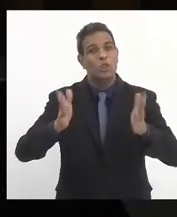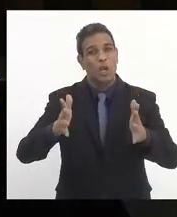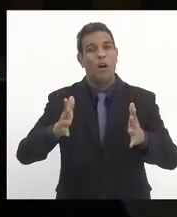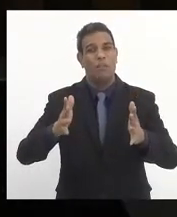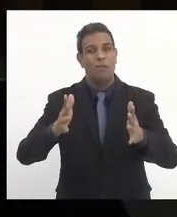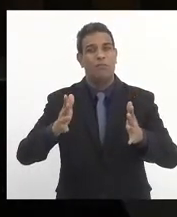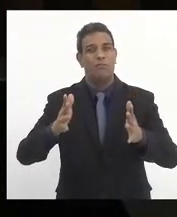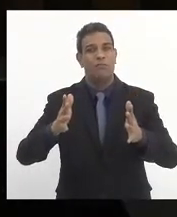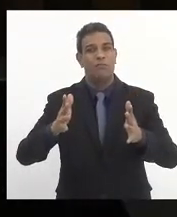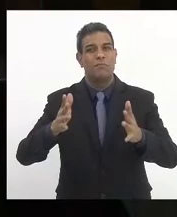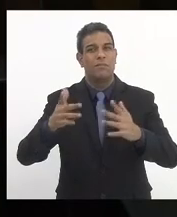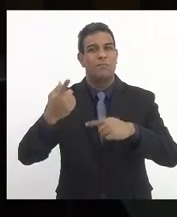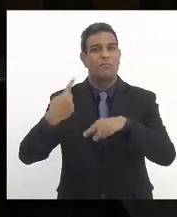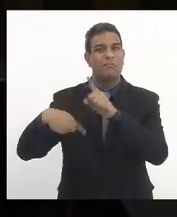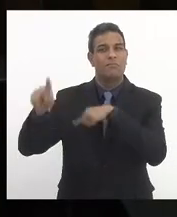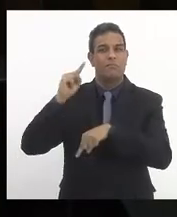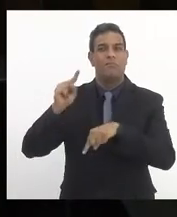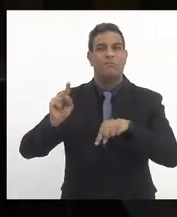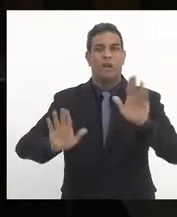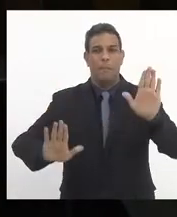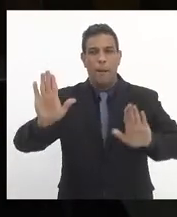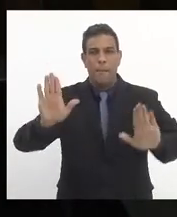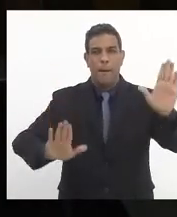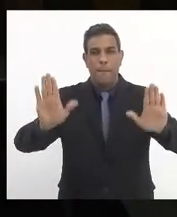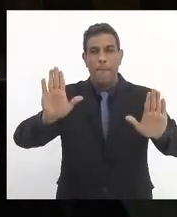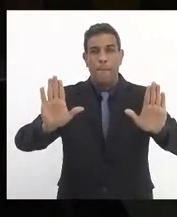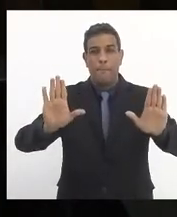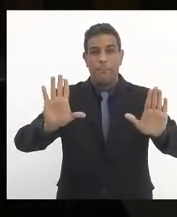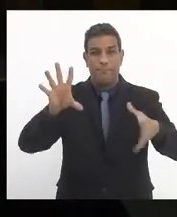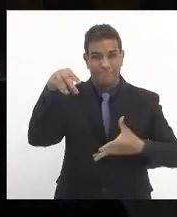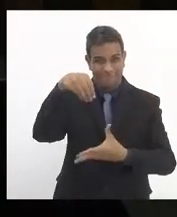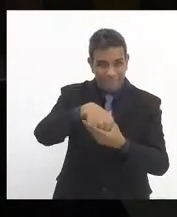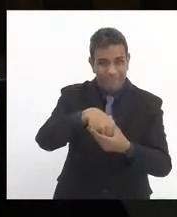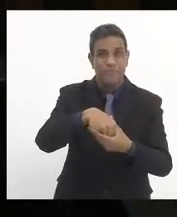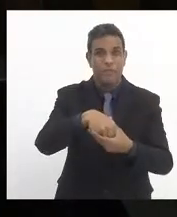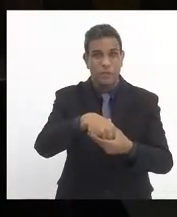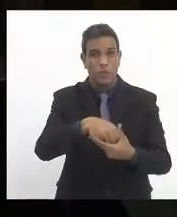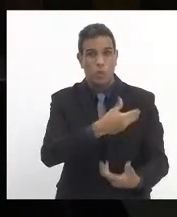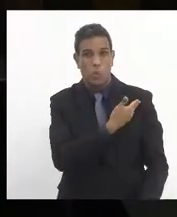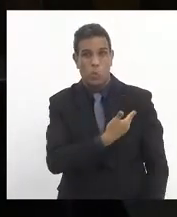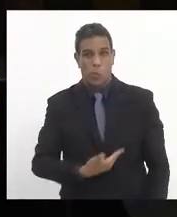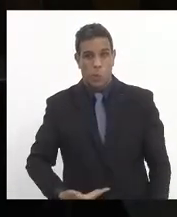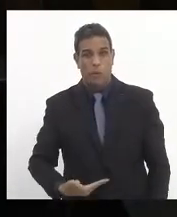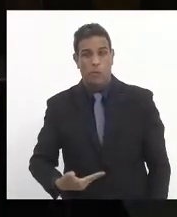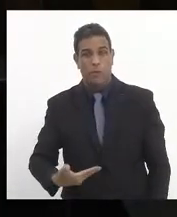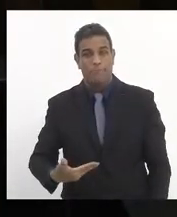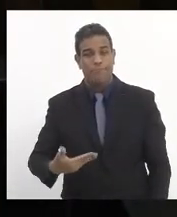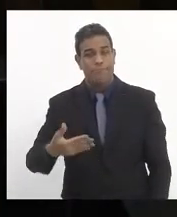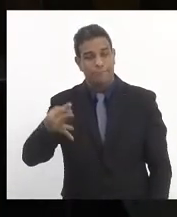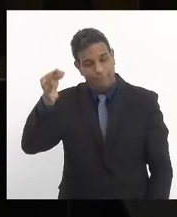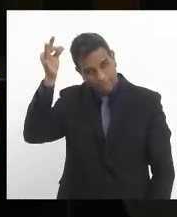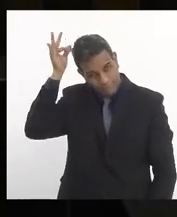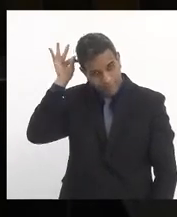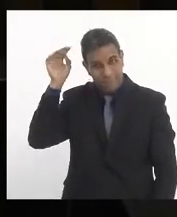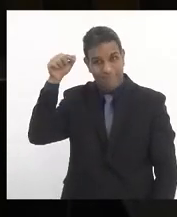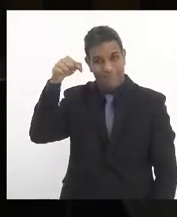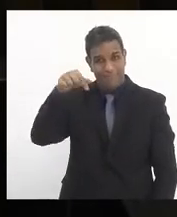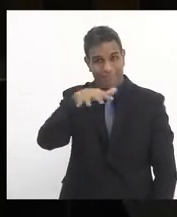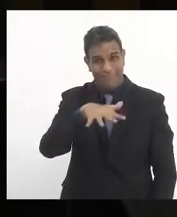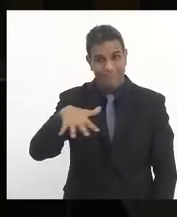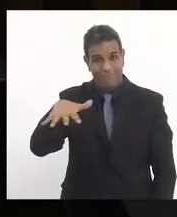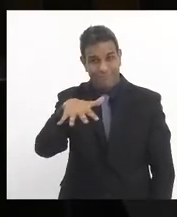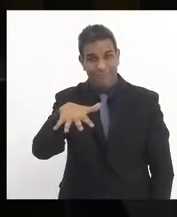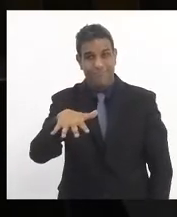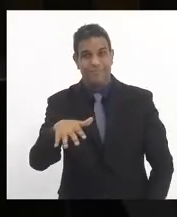na última rodada de licitação do governo Temer, aqui na divisa